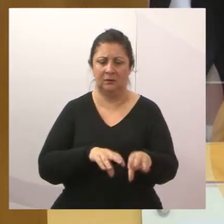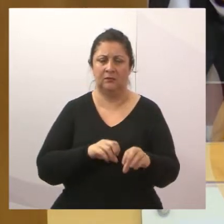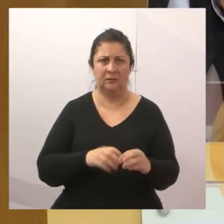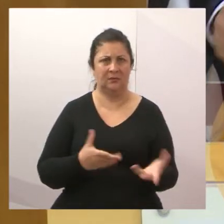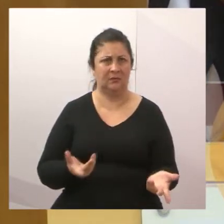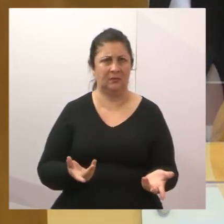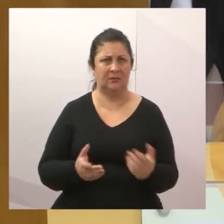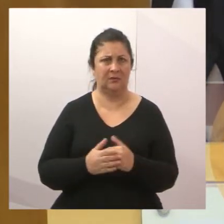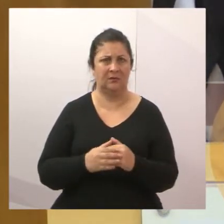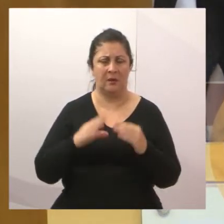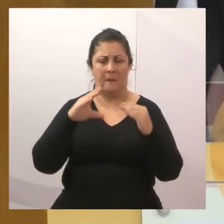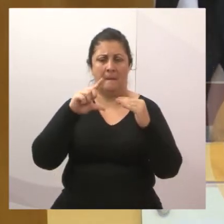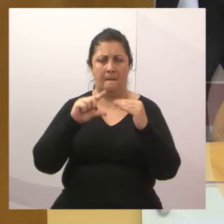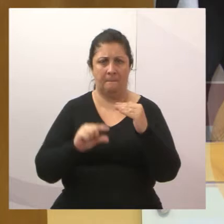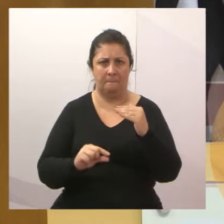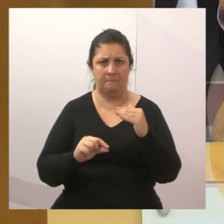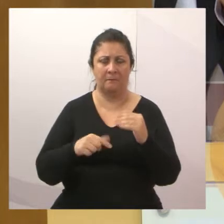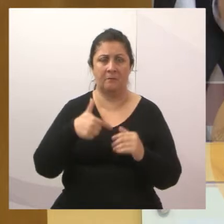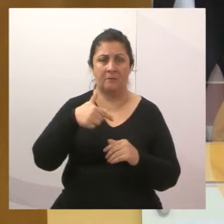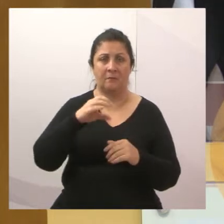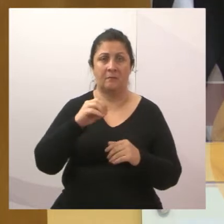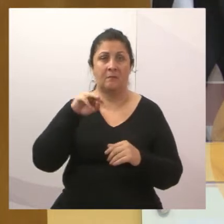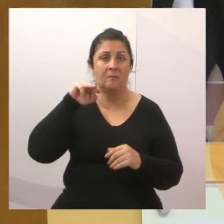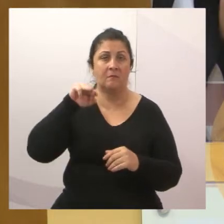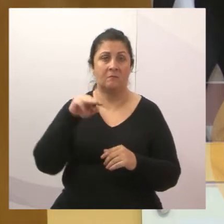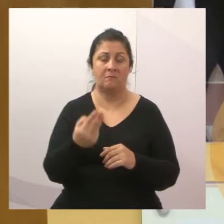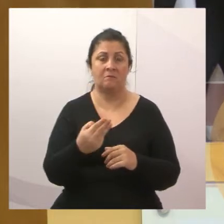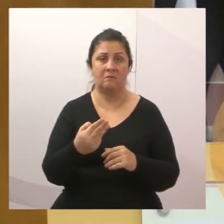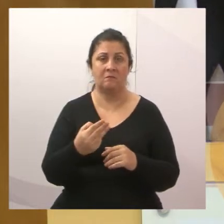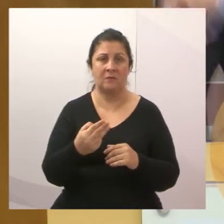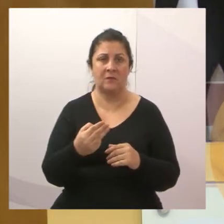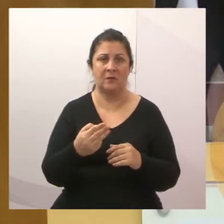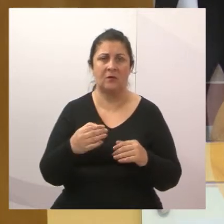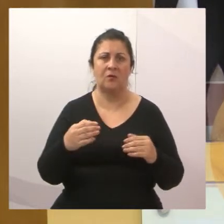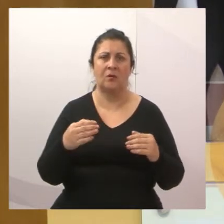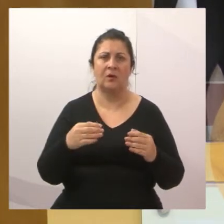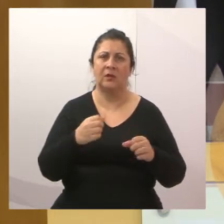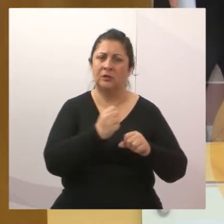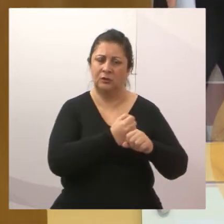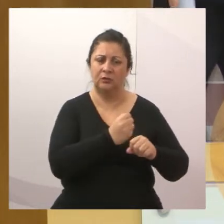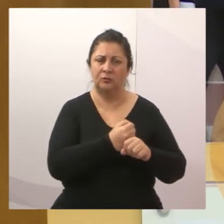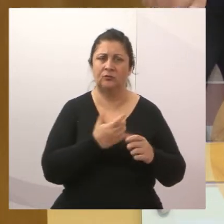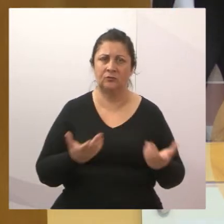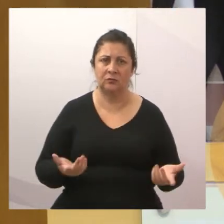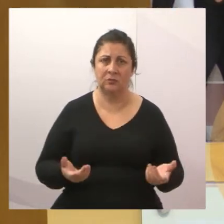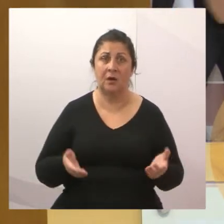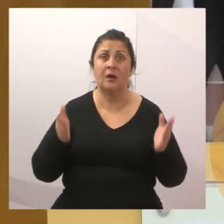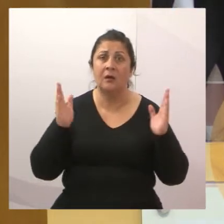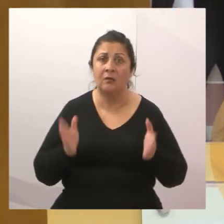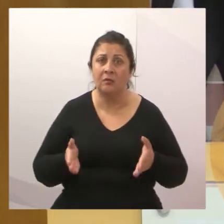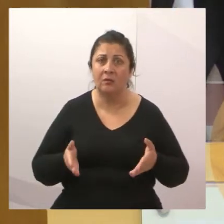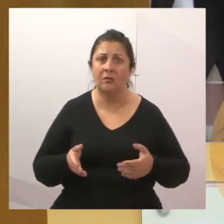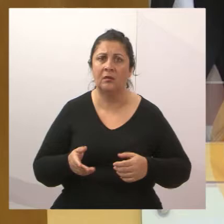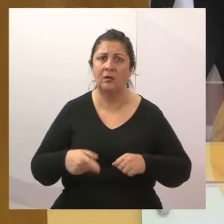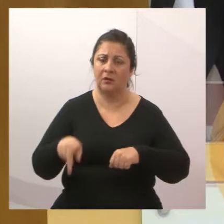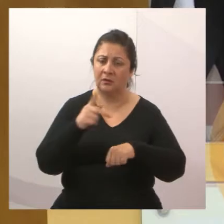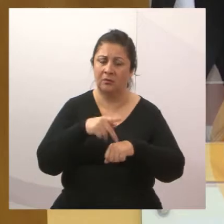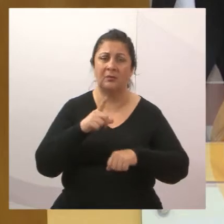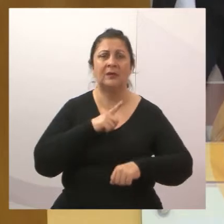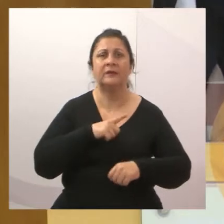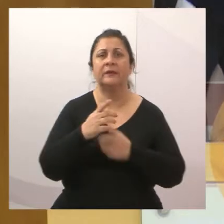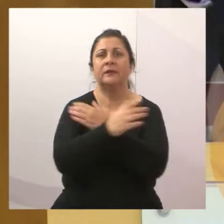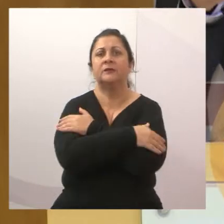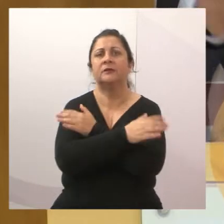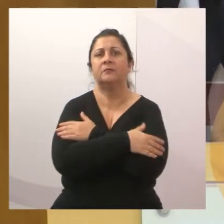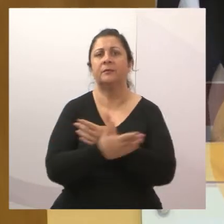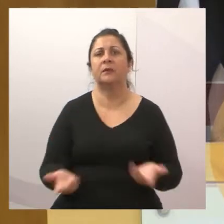É diminuir mais de 70 milhões em infraestrutura urbana, quando nesse momento em que o país enfrenta desemprego,